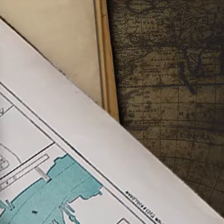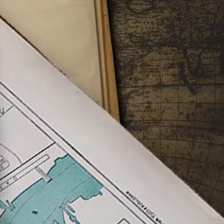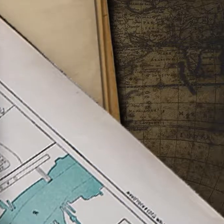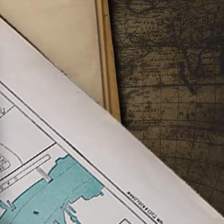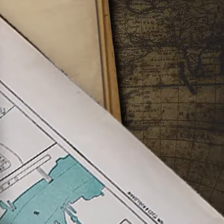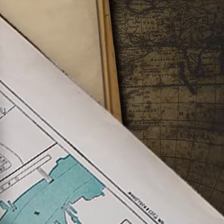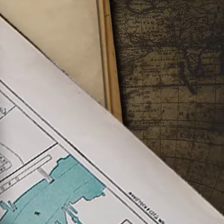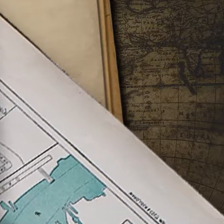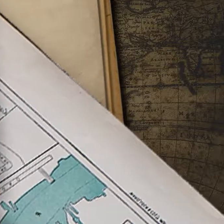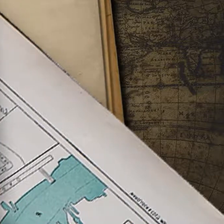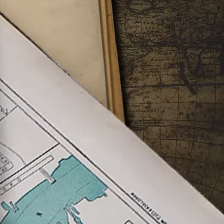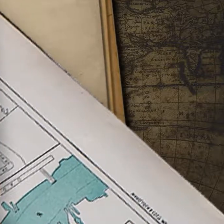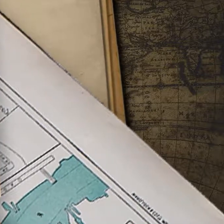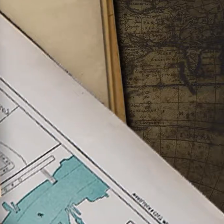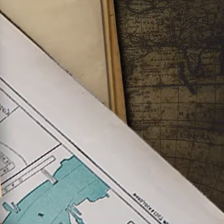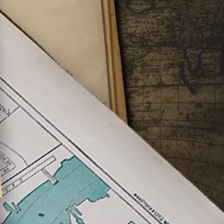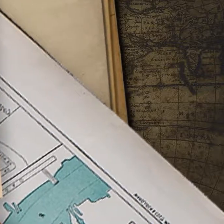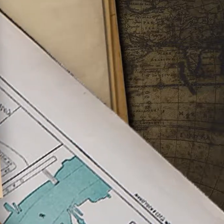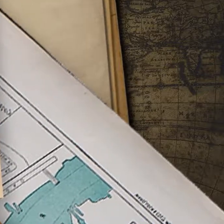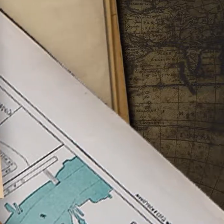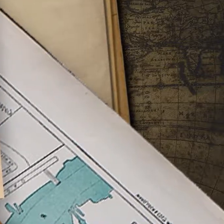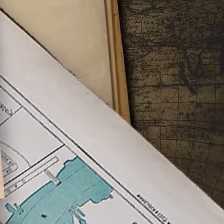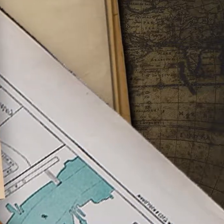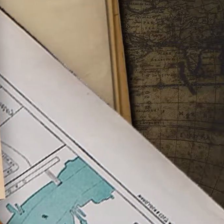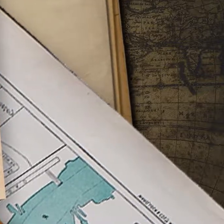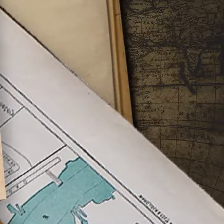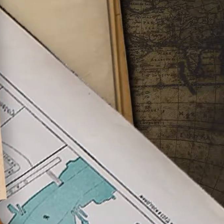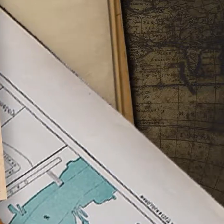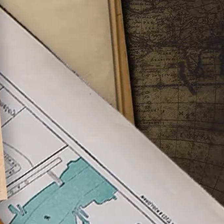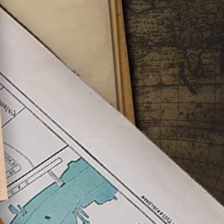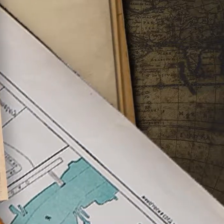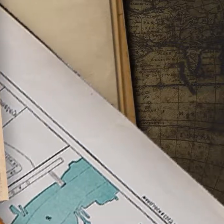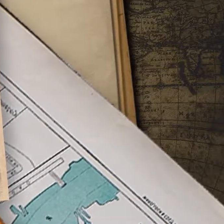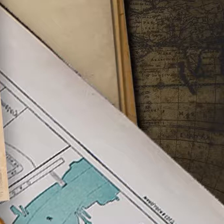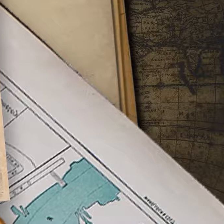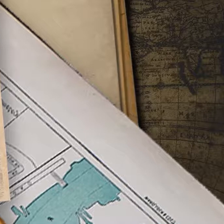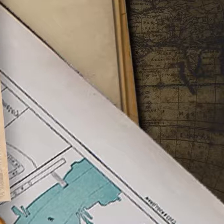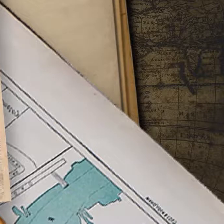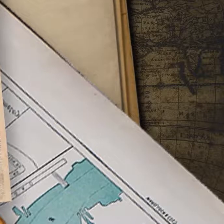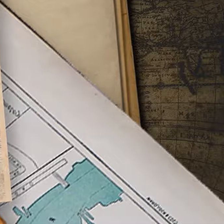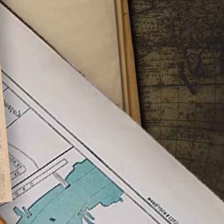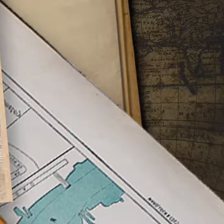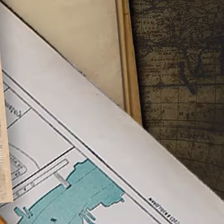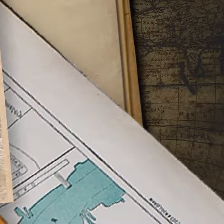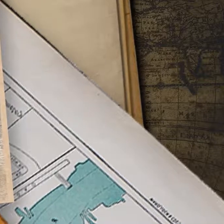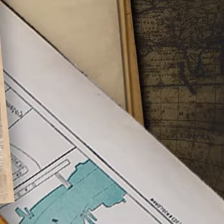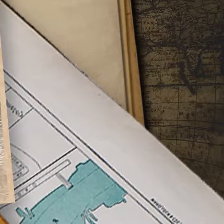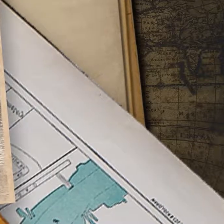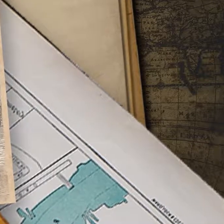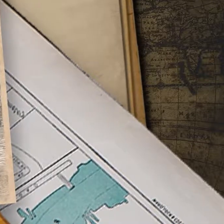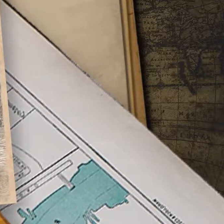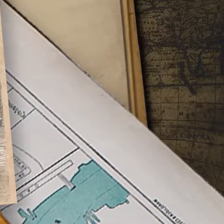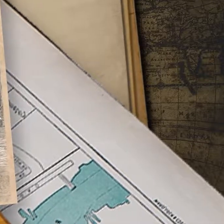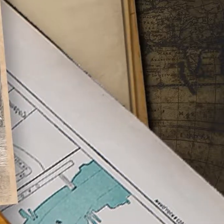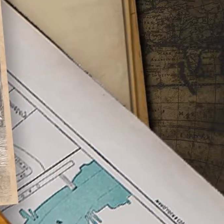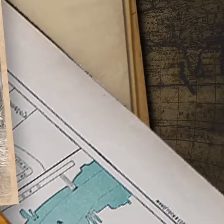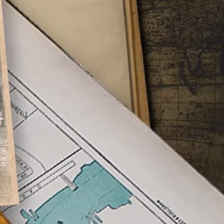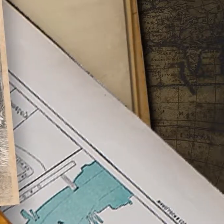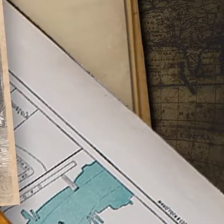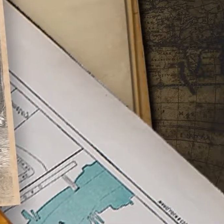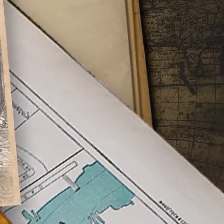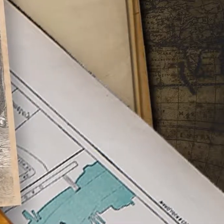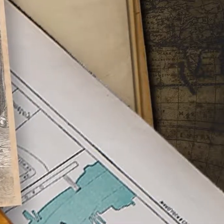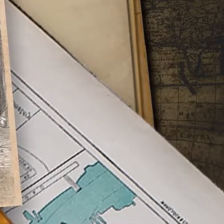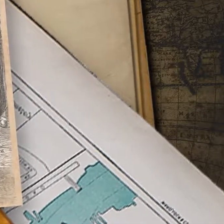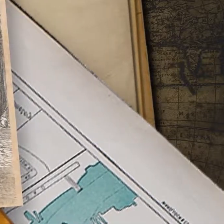uma bolsa, chapéu e óculos com uma corrente pendurada. Atrás dele, um homem descalço e com um turbante